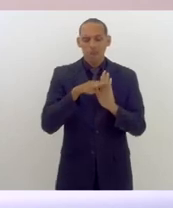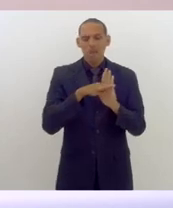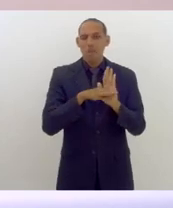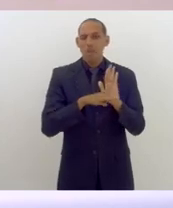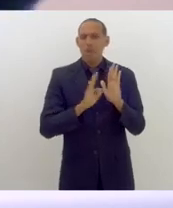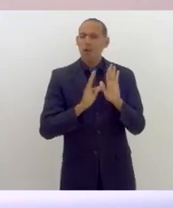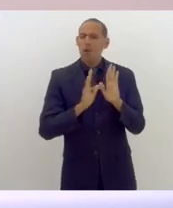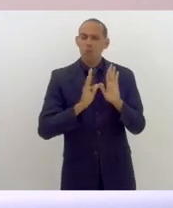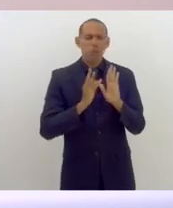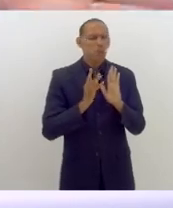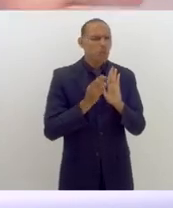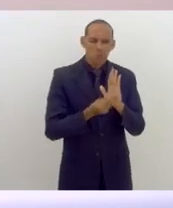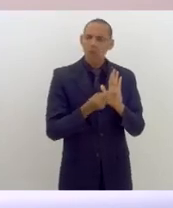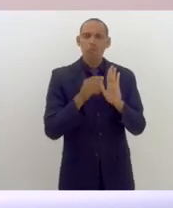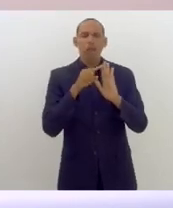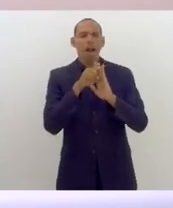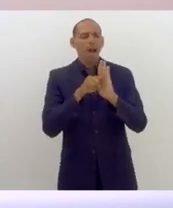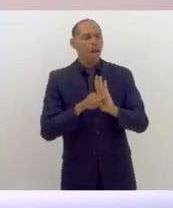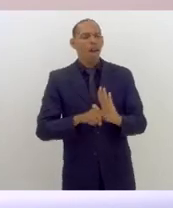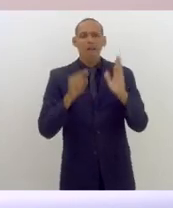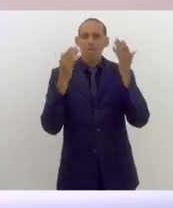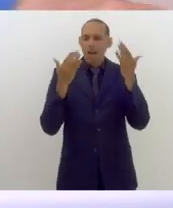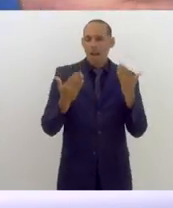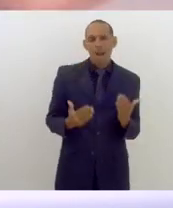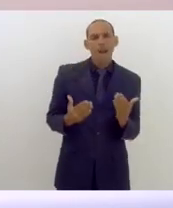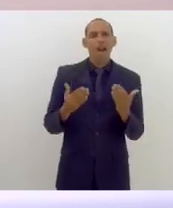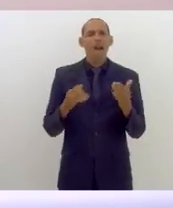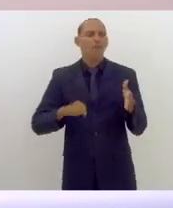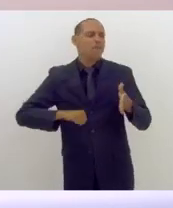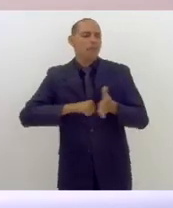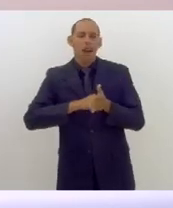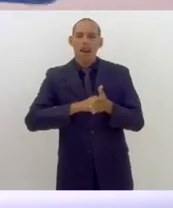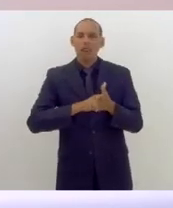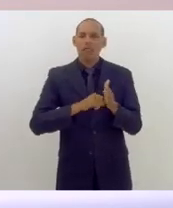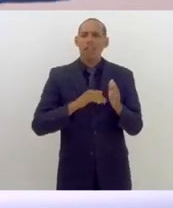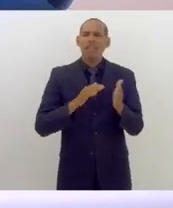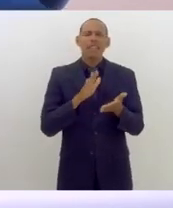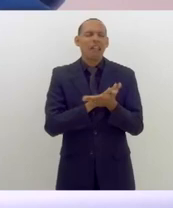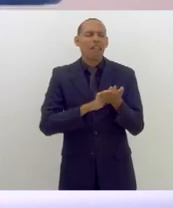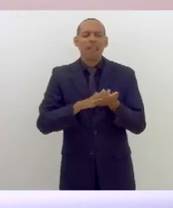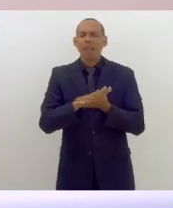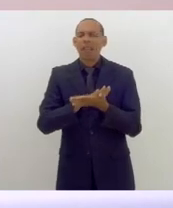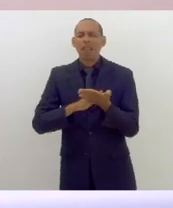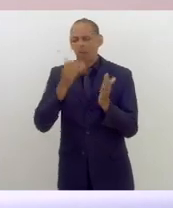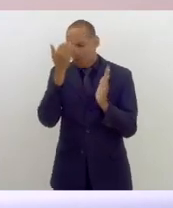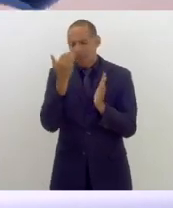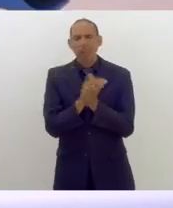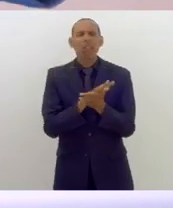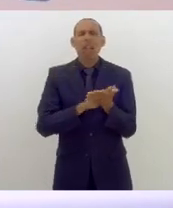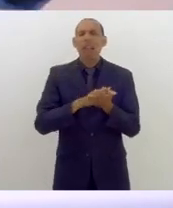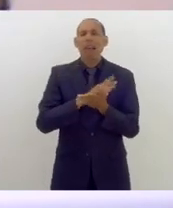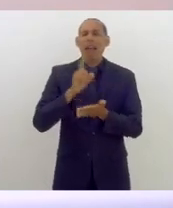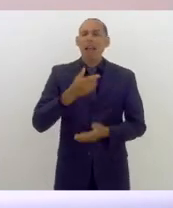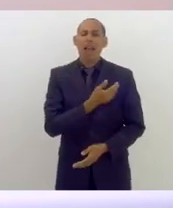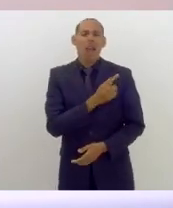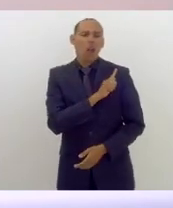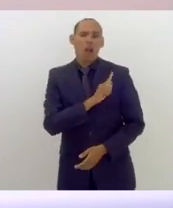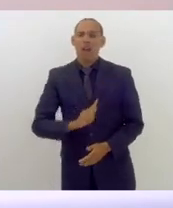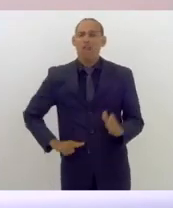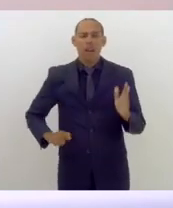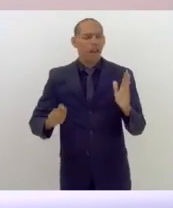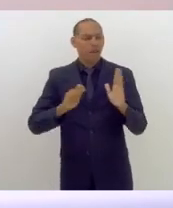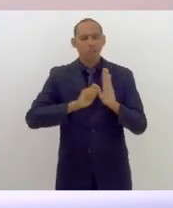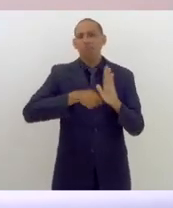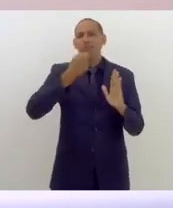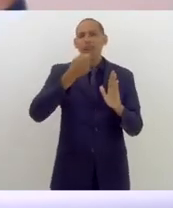da análise que não foi feito do impacto ambiental nada de ser cumprido foi uma canetada do governador que